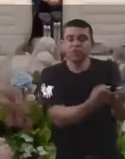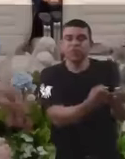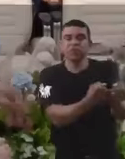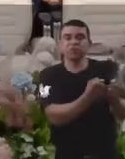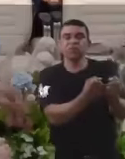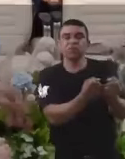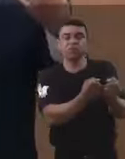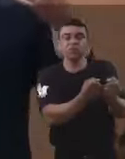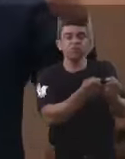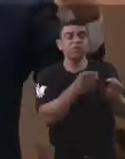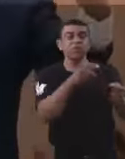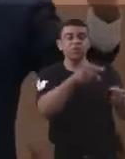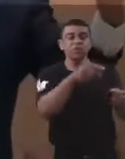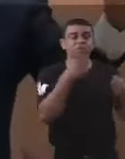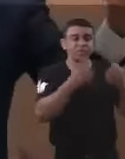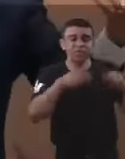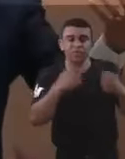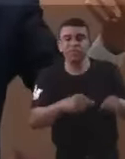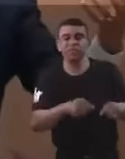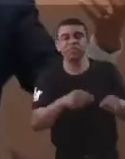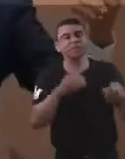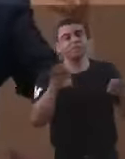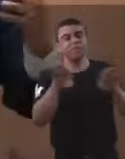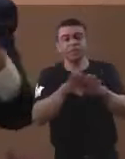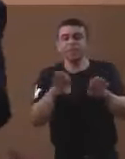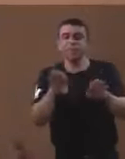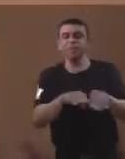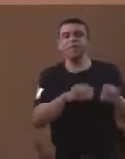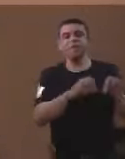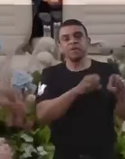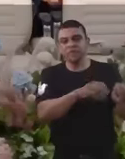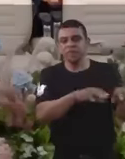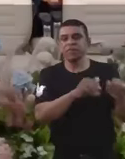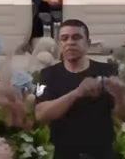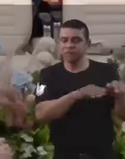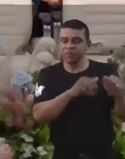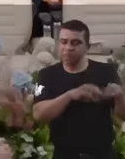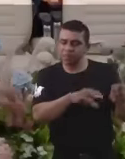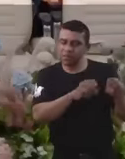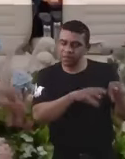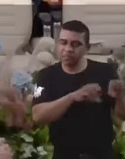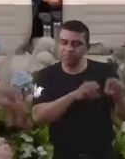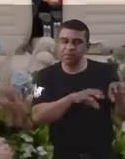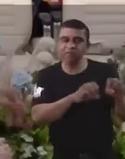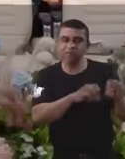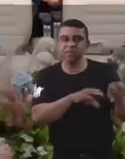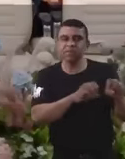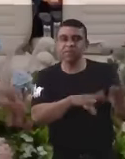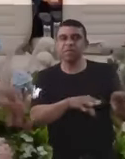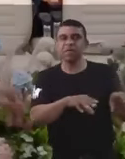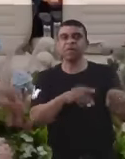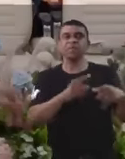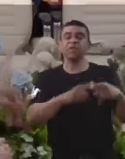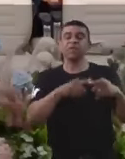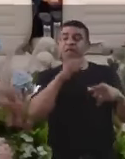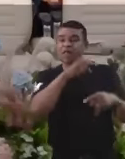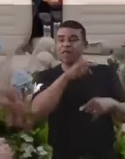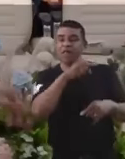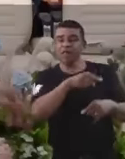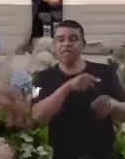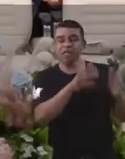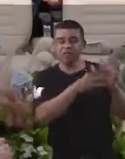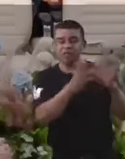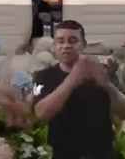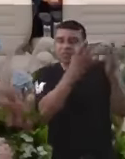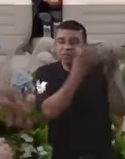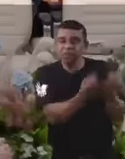as doutrinas basilares da fé, se desenvolva nos dons espirituais. Você que tem a chamada